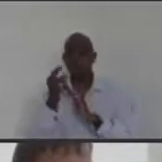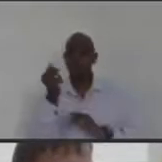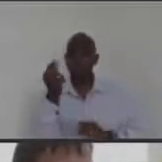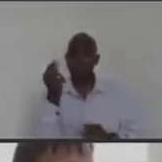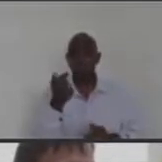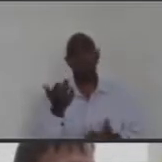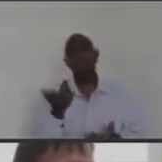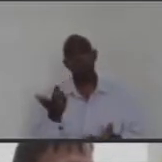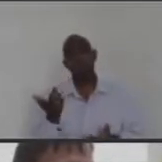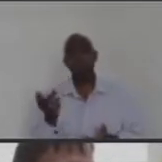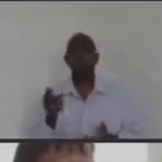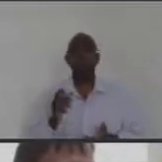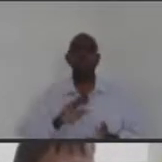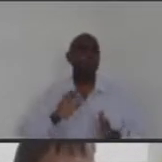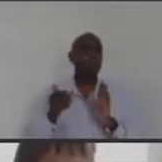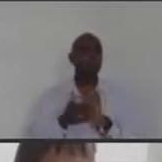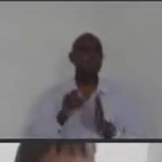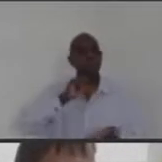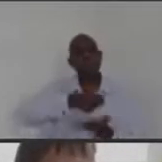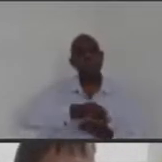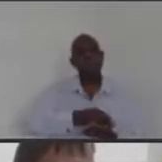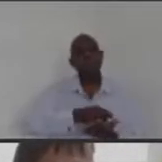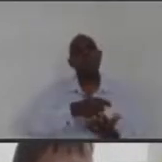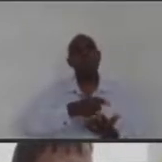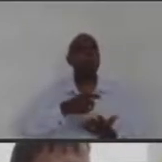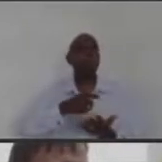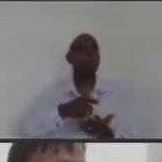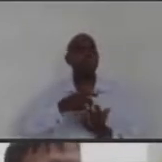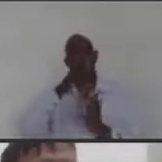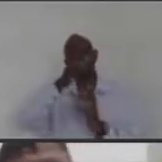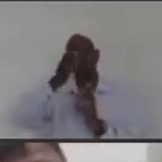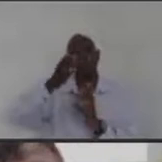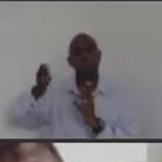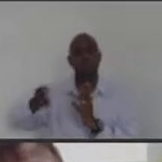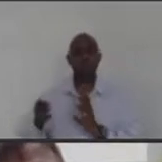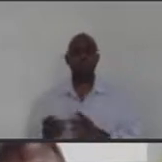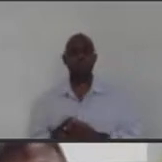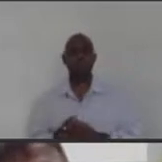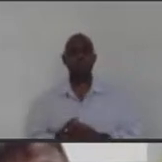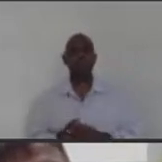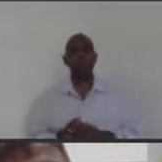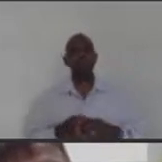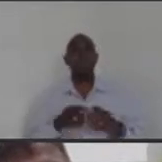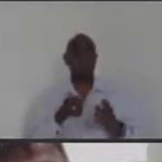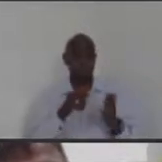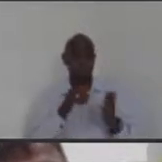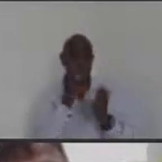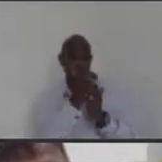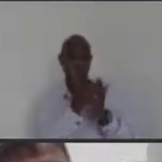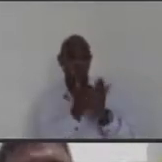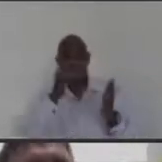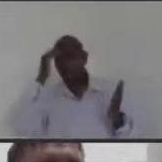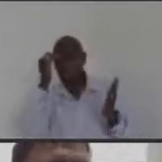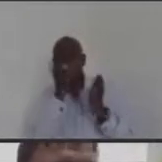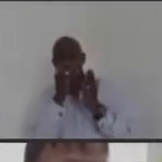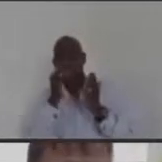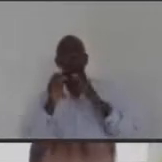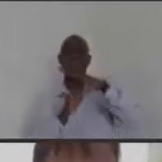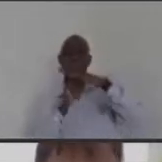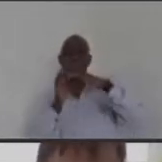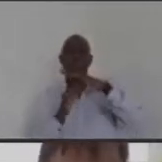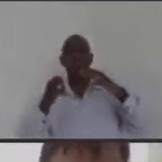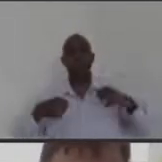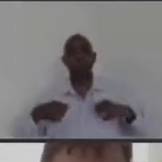outorga, sobre os valores de pagamento, sobre os cumprimentos de TAC, que são obrigações explícitas da empresa